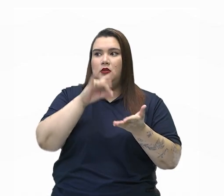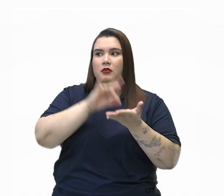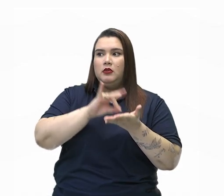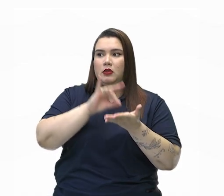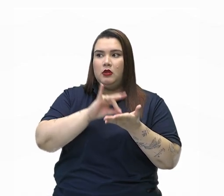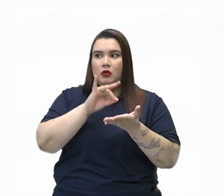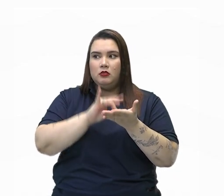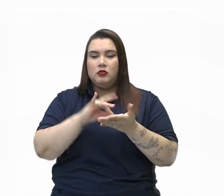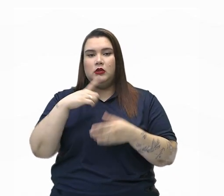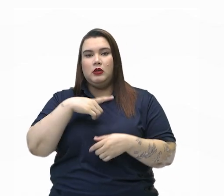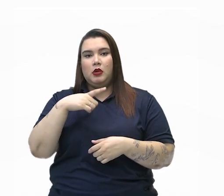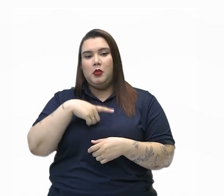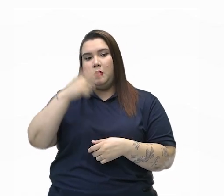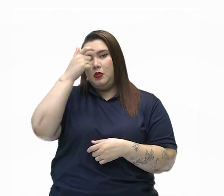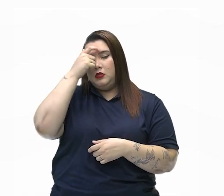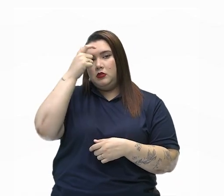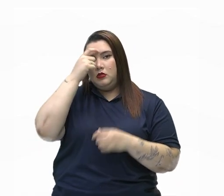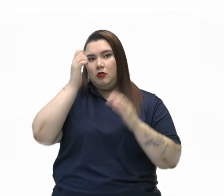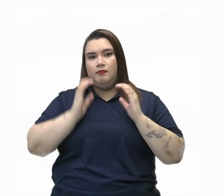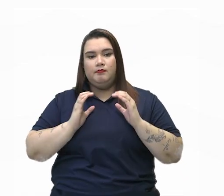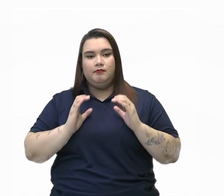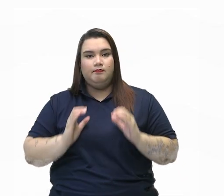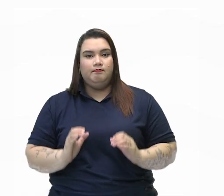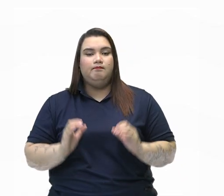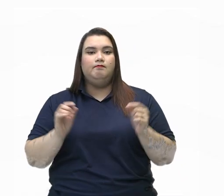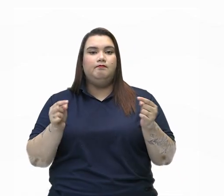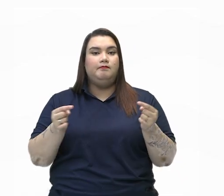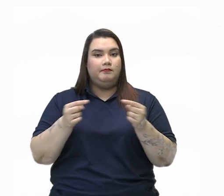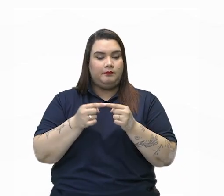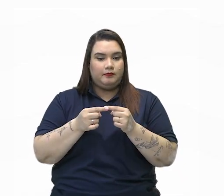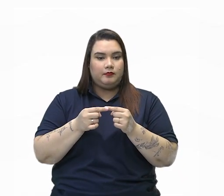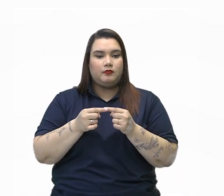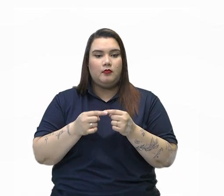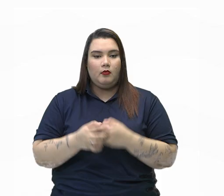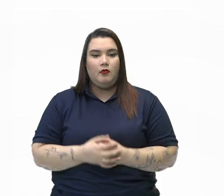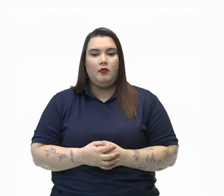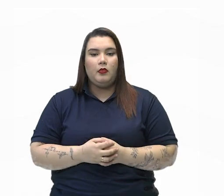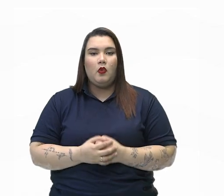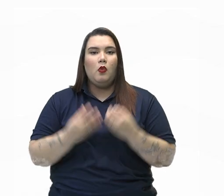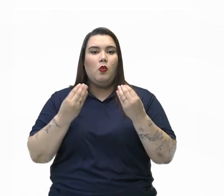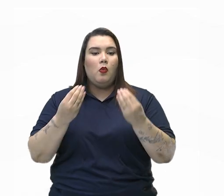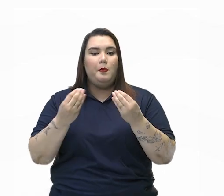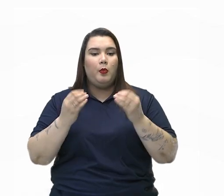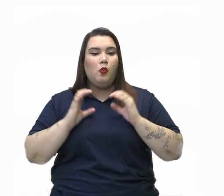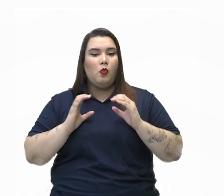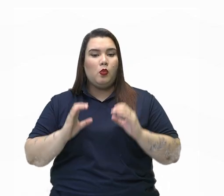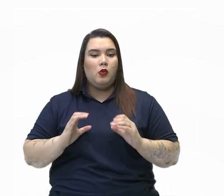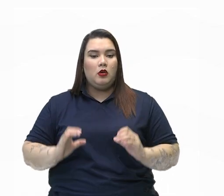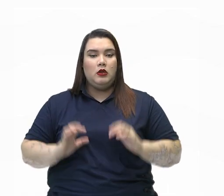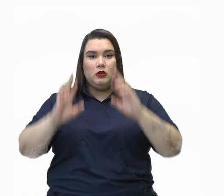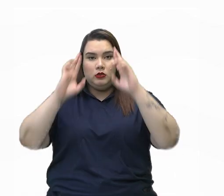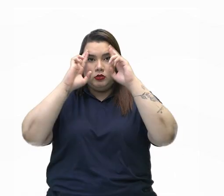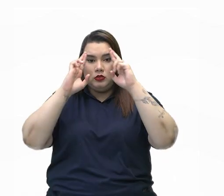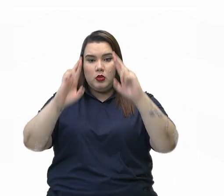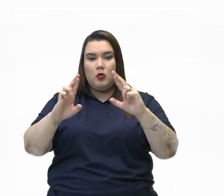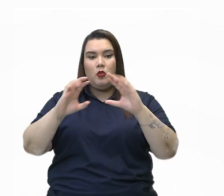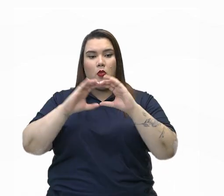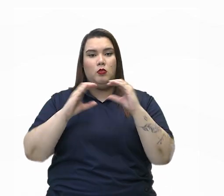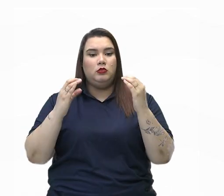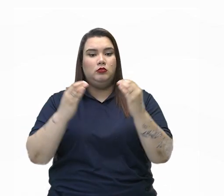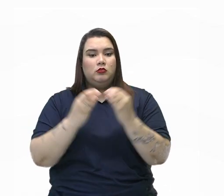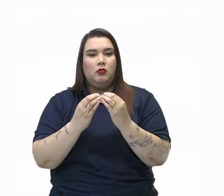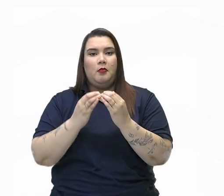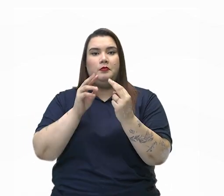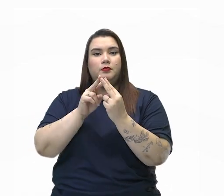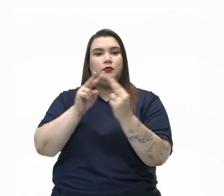a consciência da cidadania digital. Como se comportar ali de forma respeitosa e construtiva